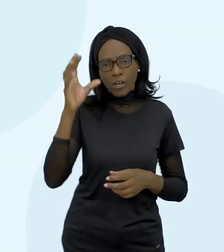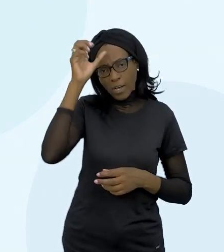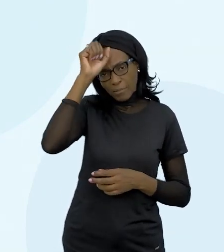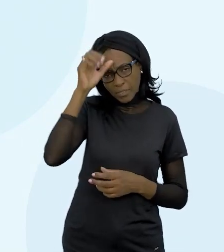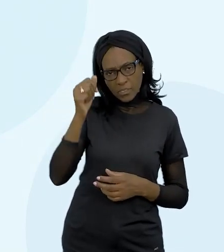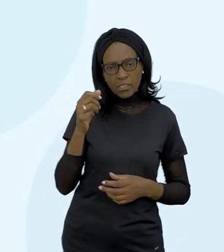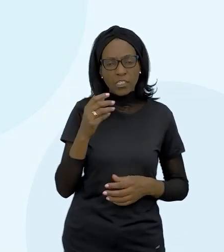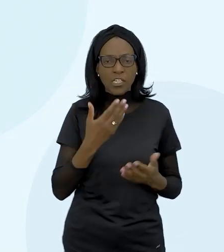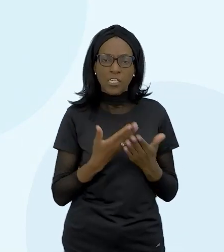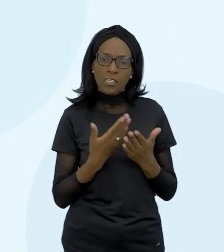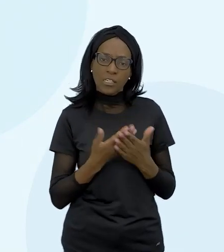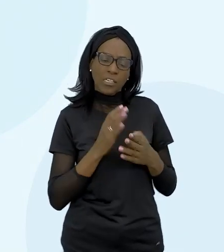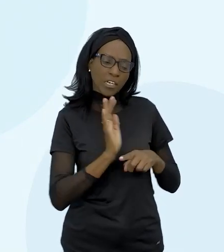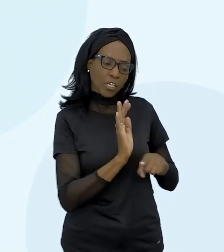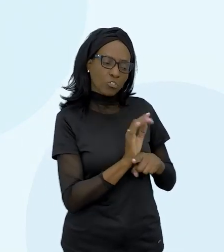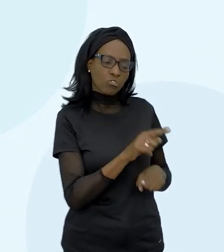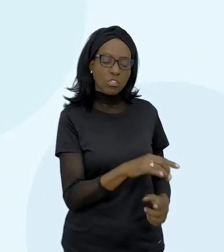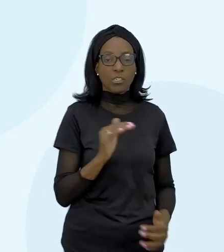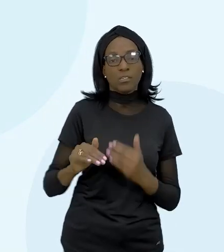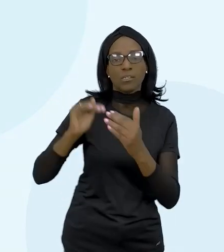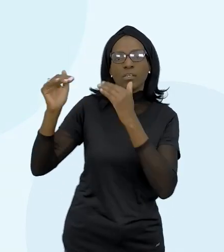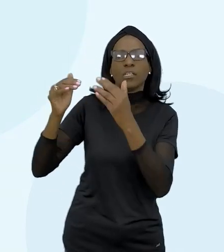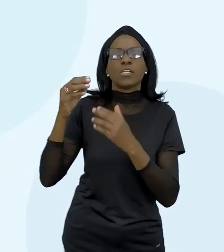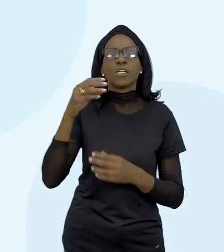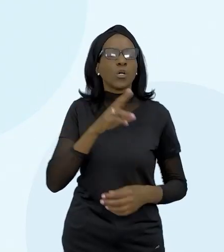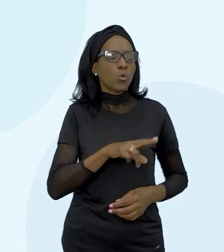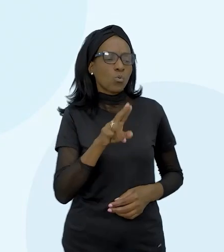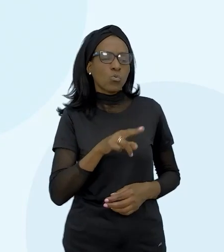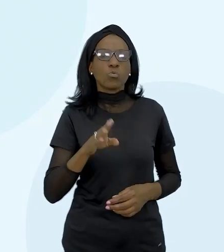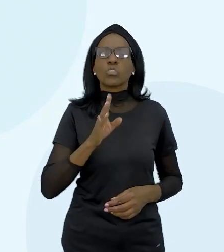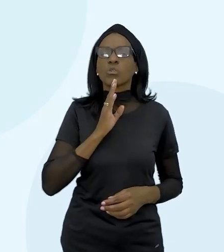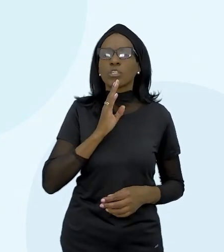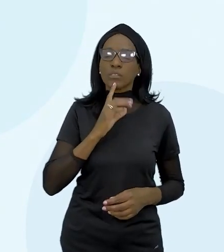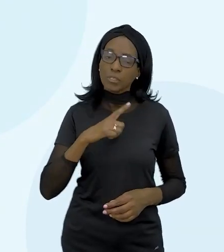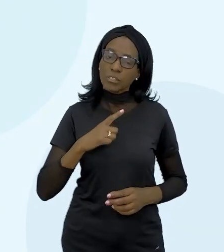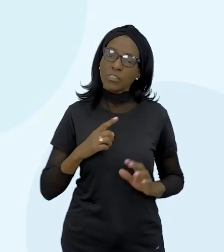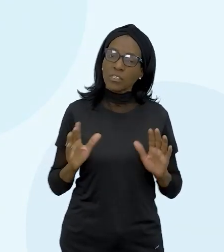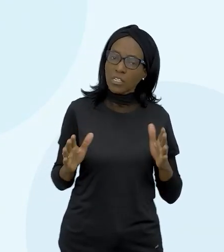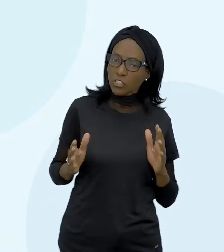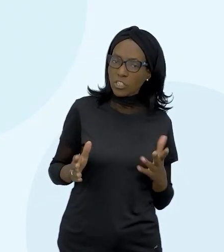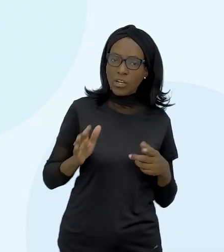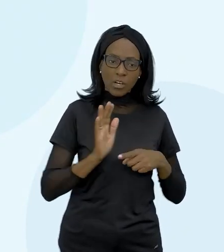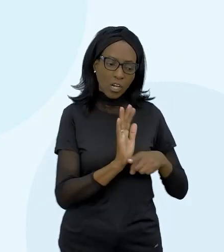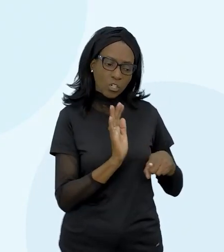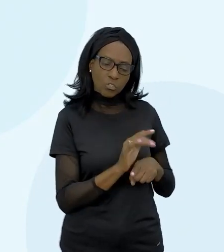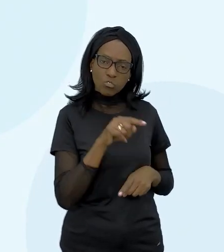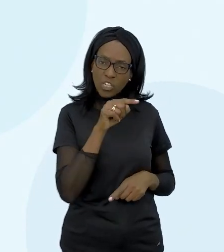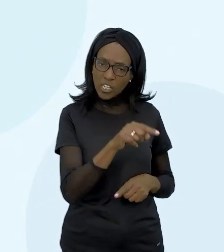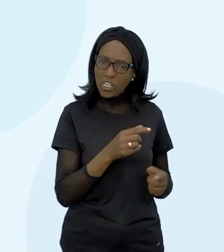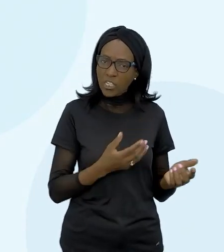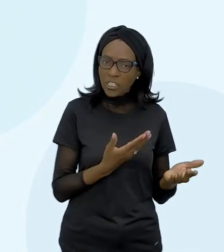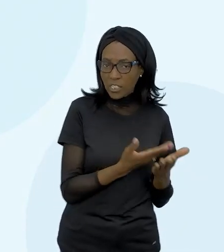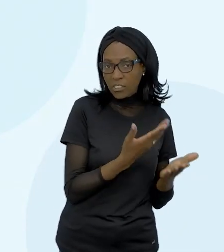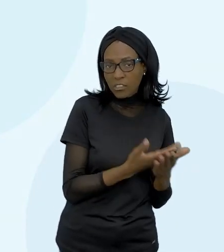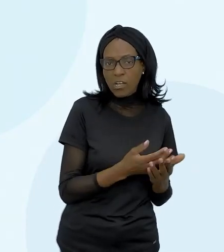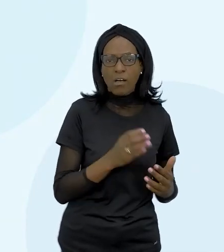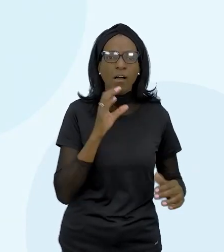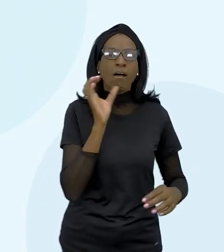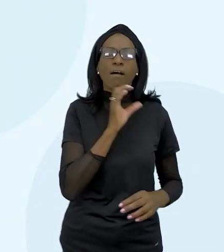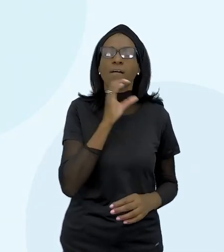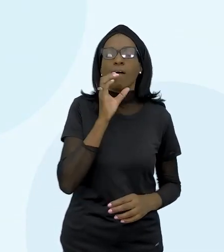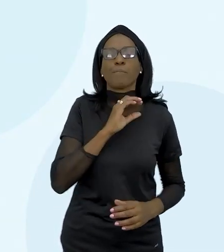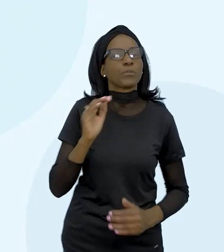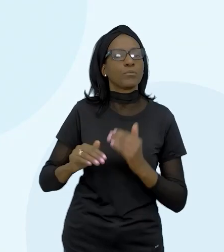seus conhecimentos prévios e adquiridos, o que também possibilita que os estudantes avancem mais rapidamente.